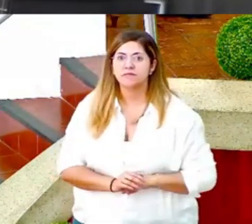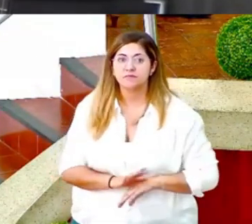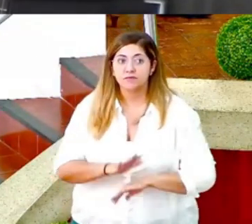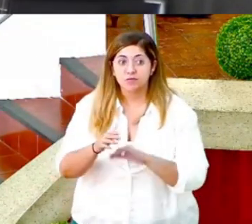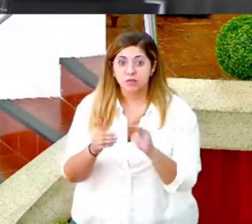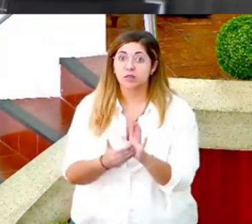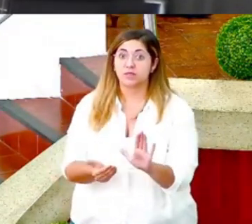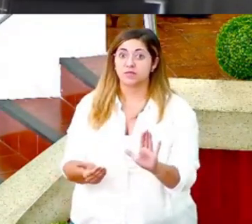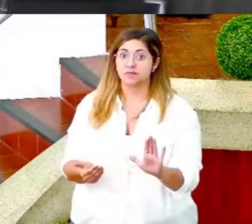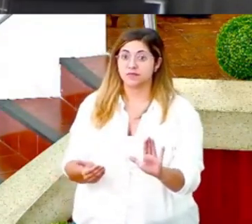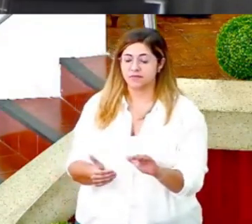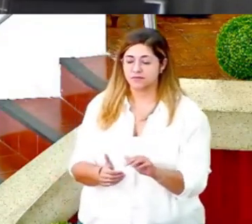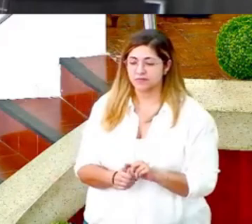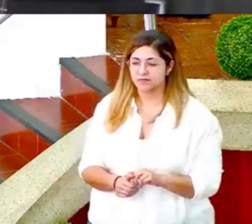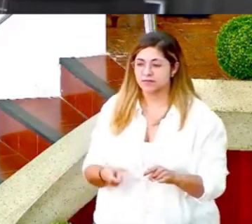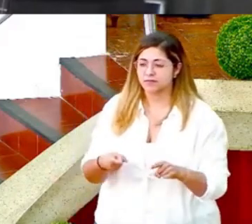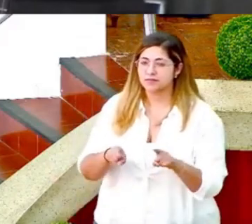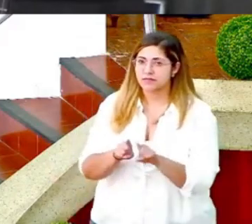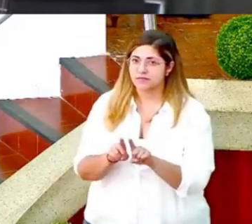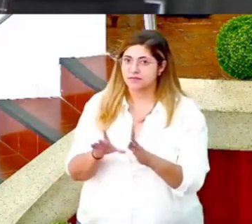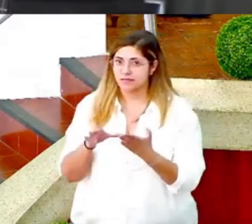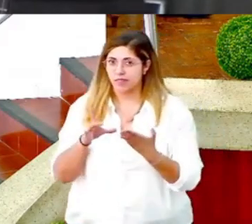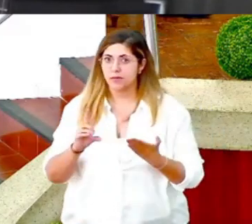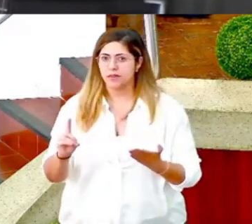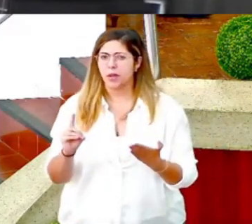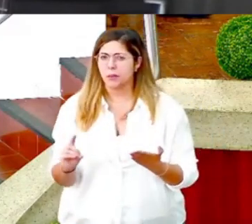leram a Bíblia para o povo.